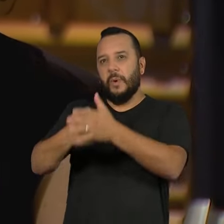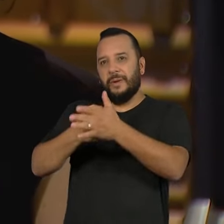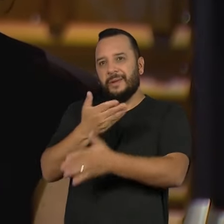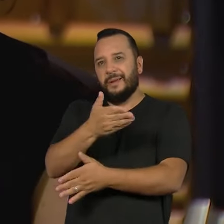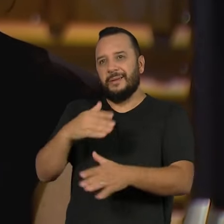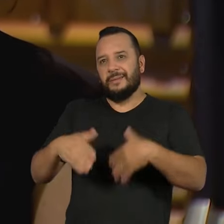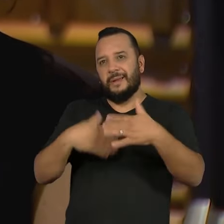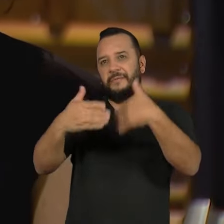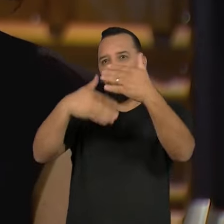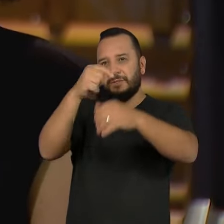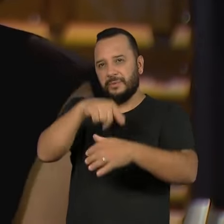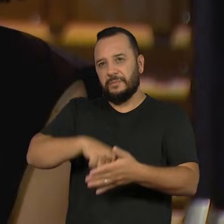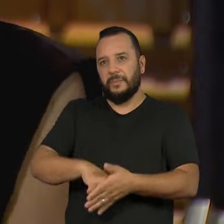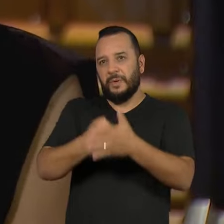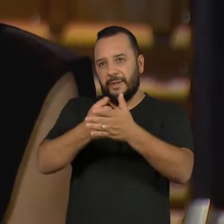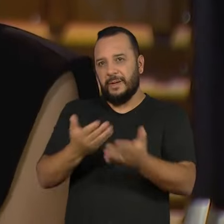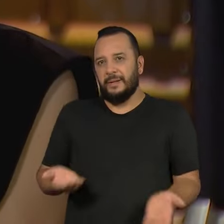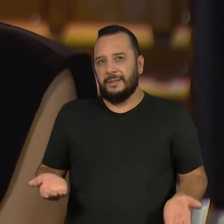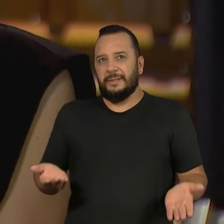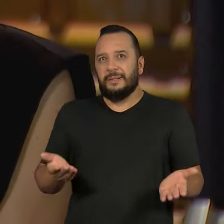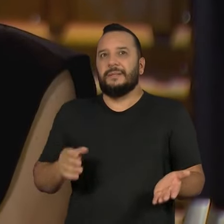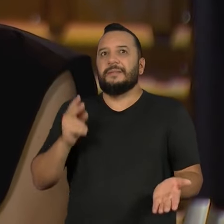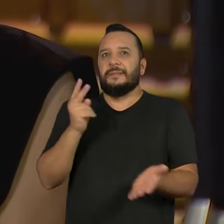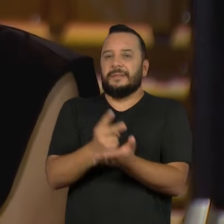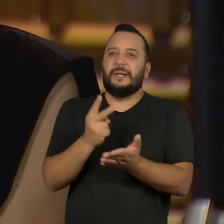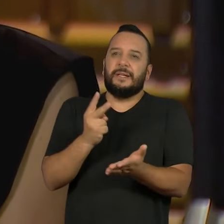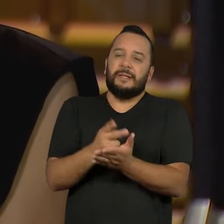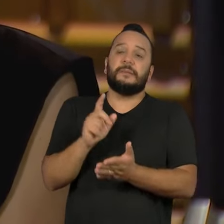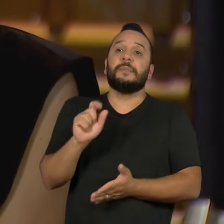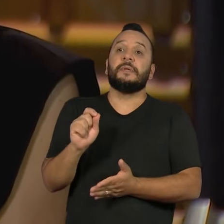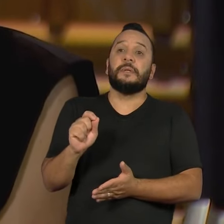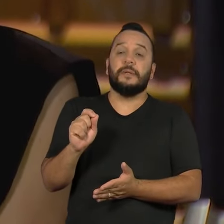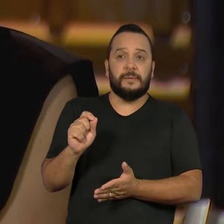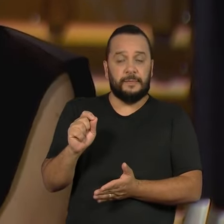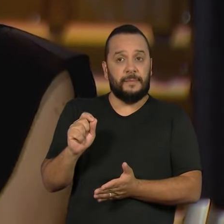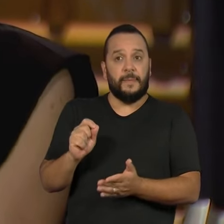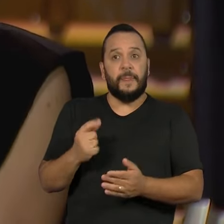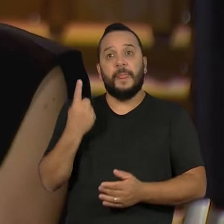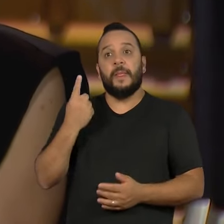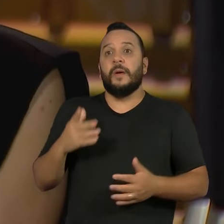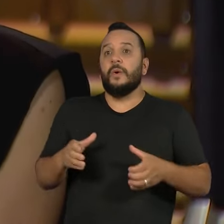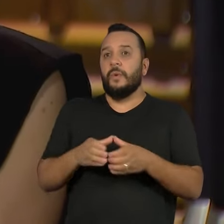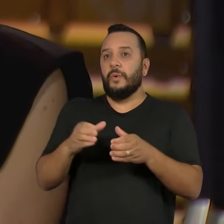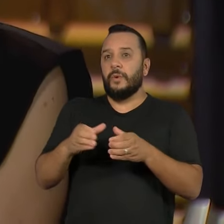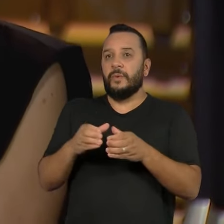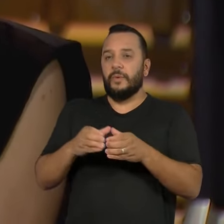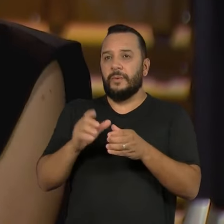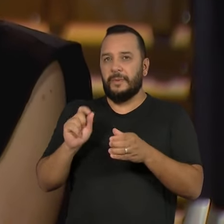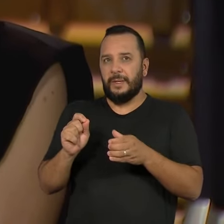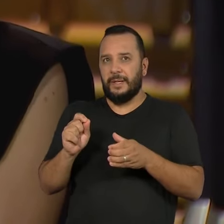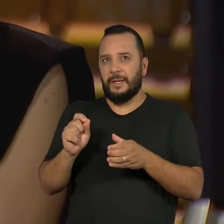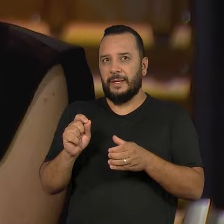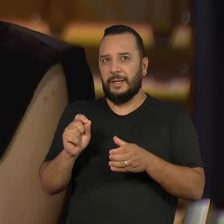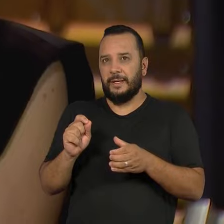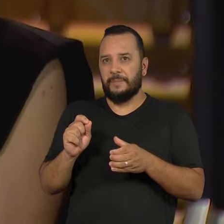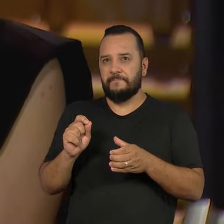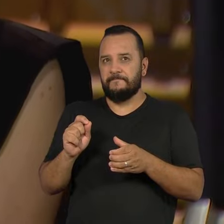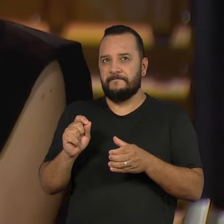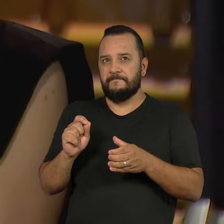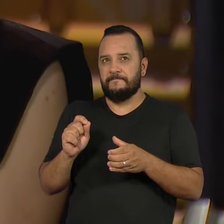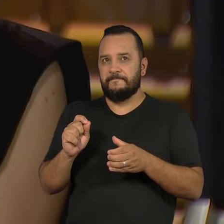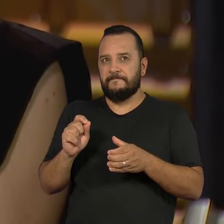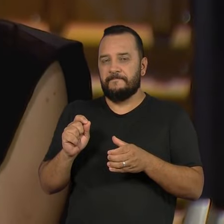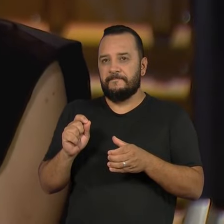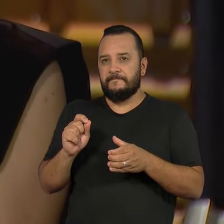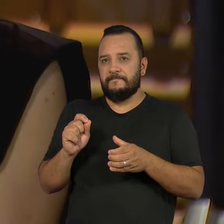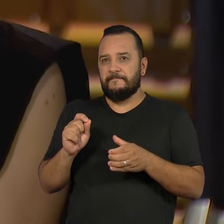avanços eh então sempre aparece o retrato ou a um grupo relatado como o o